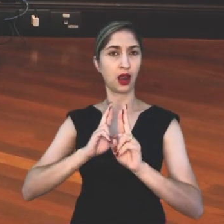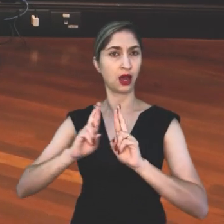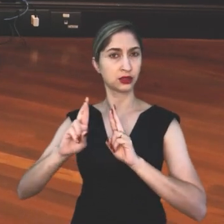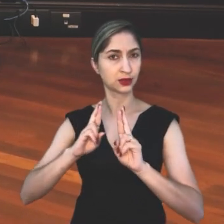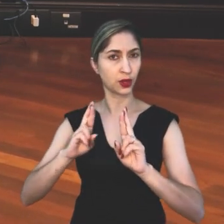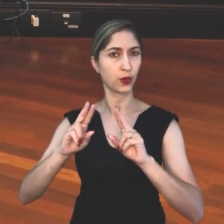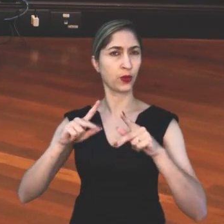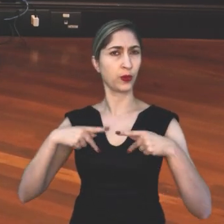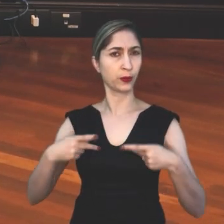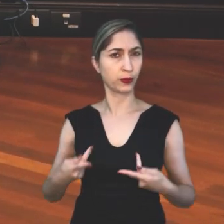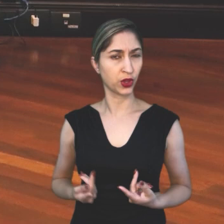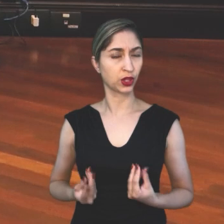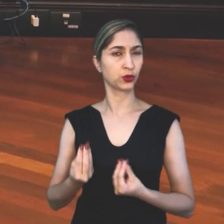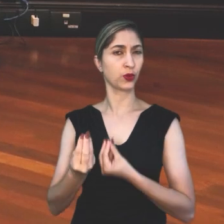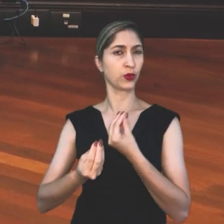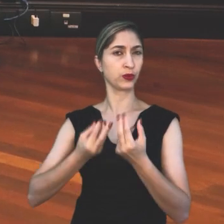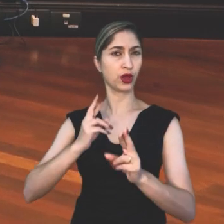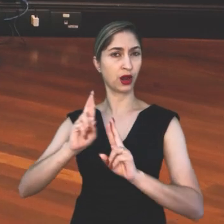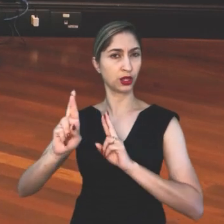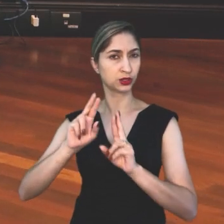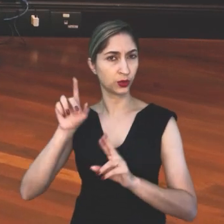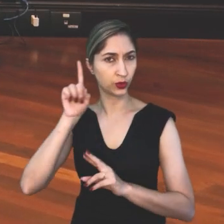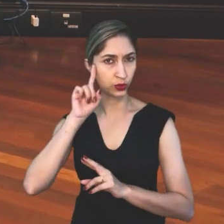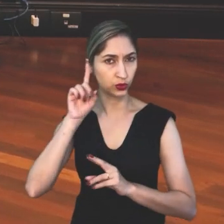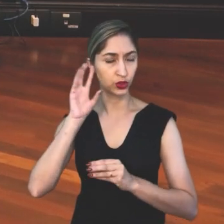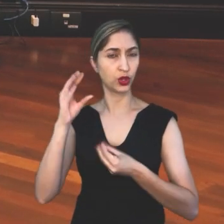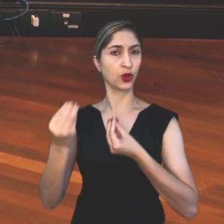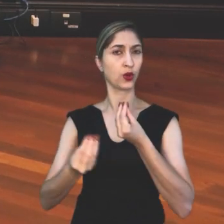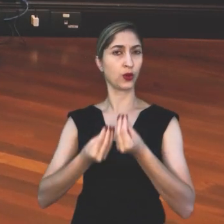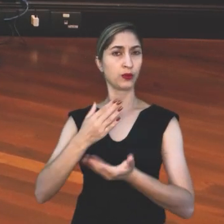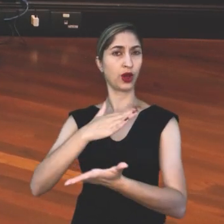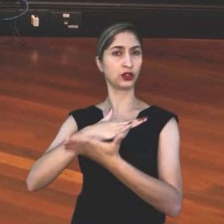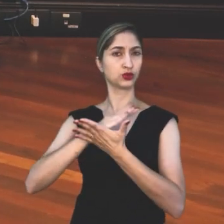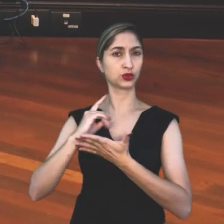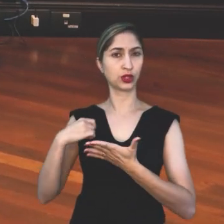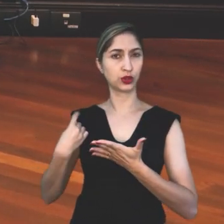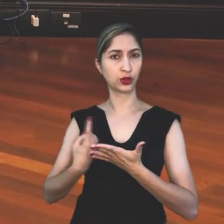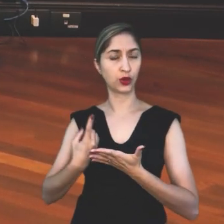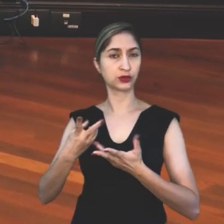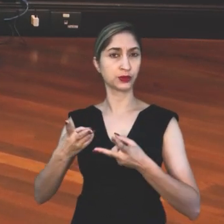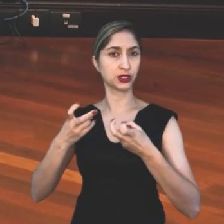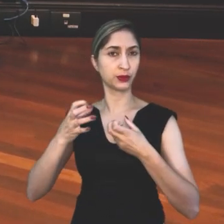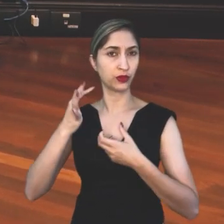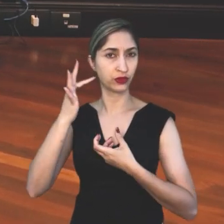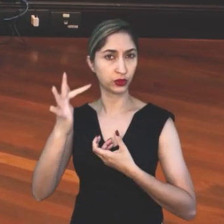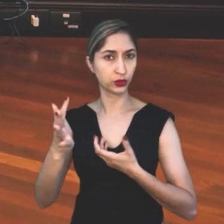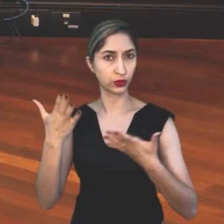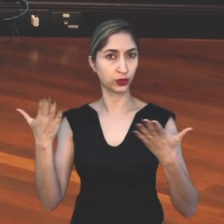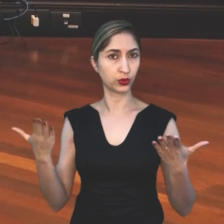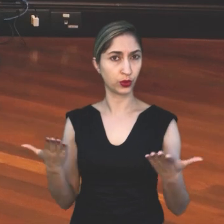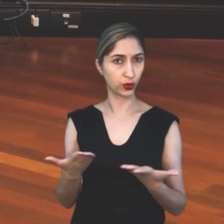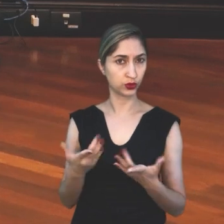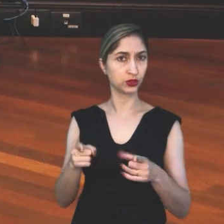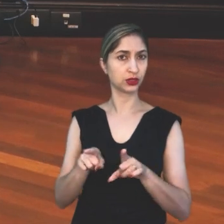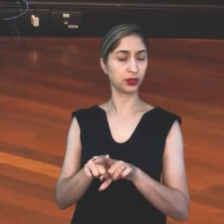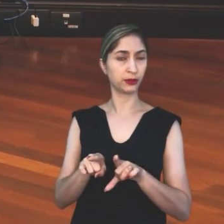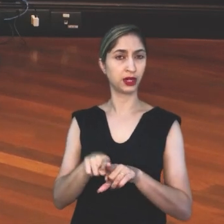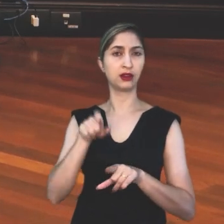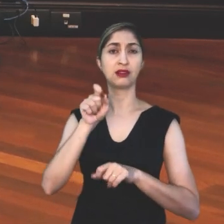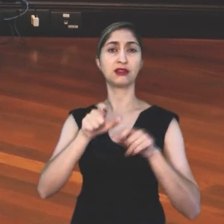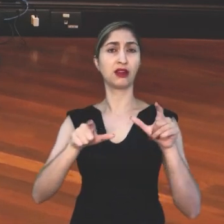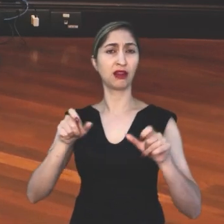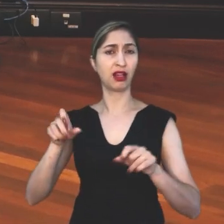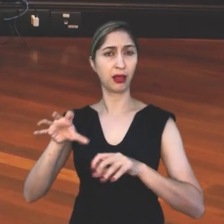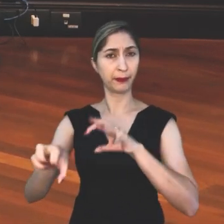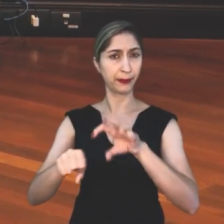humana, como é que eles se inserem nas práticas que a gente tem no nosso dia a dia, como é que eles ajudam a gente a olhar para o futuro, como é que eles ajudam a gente a olhar para o presente,